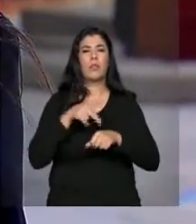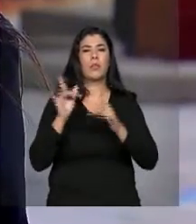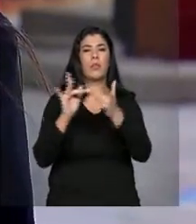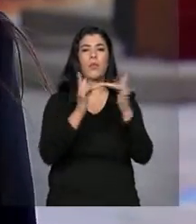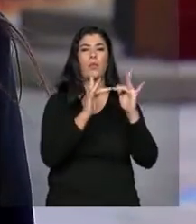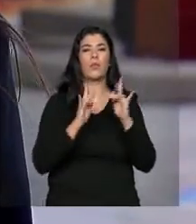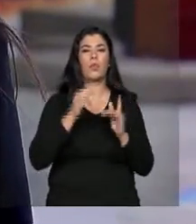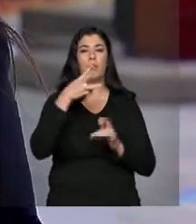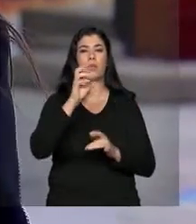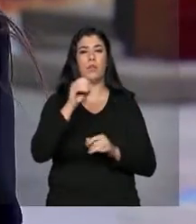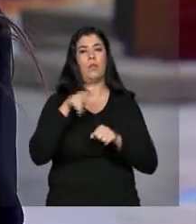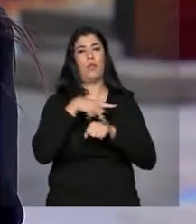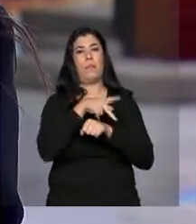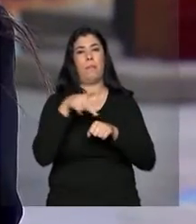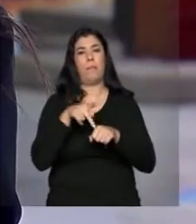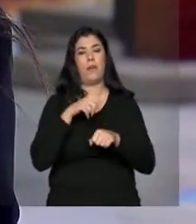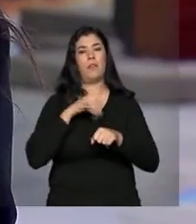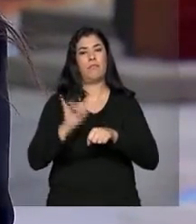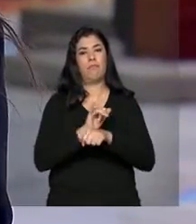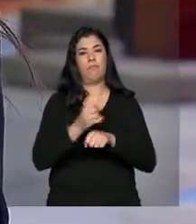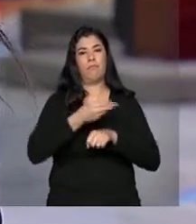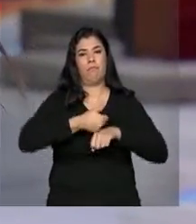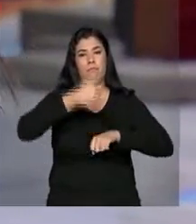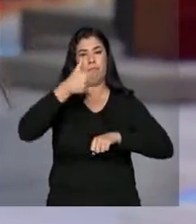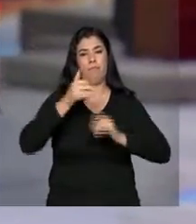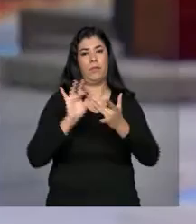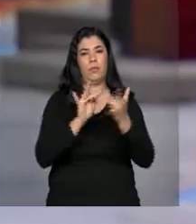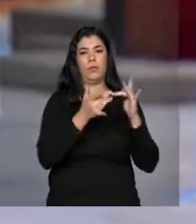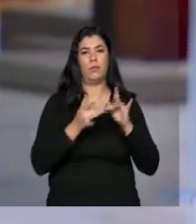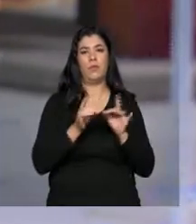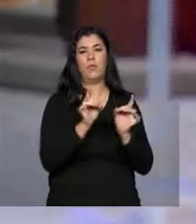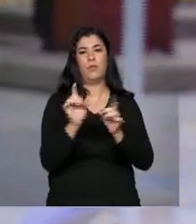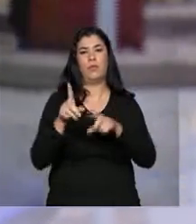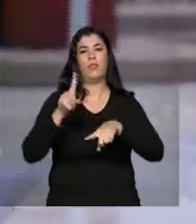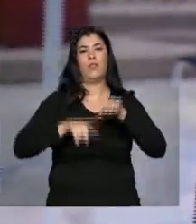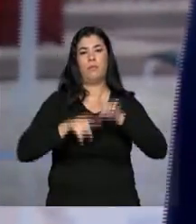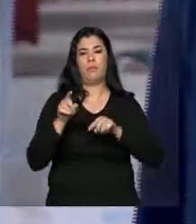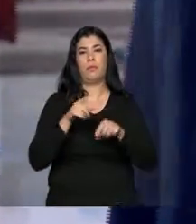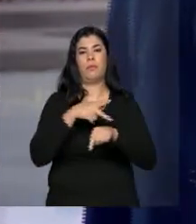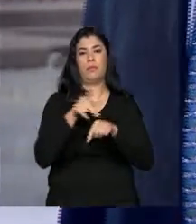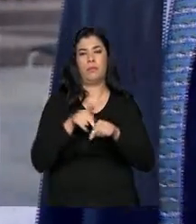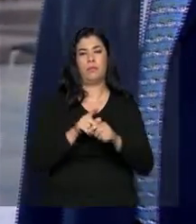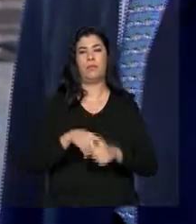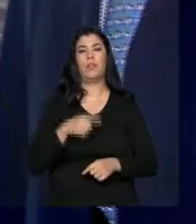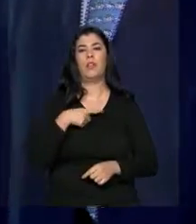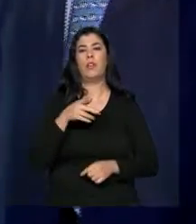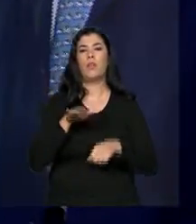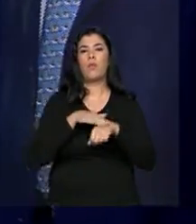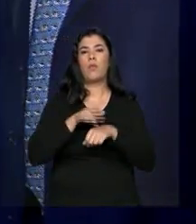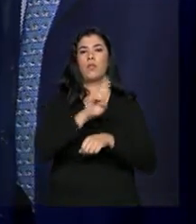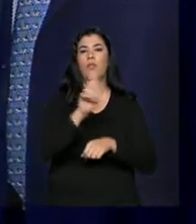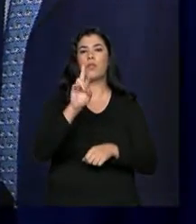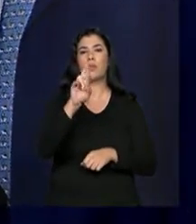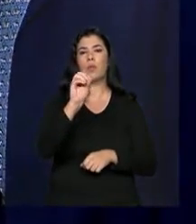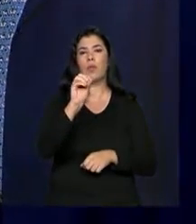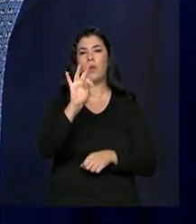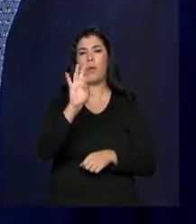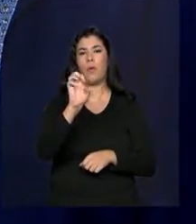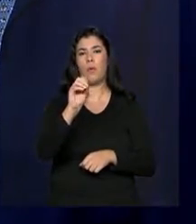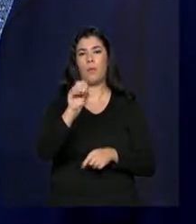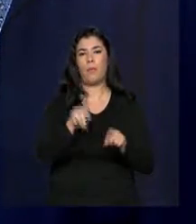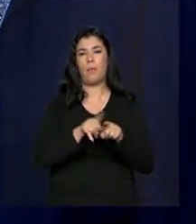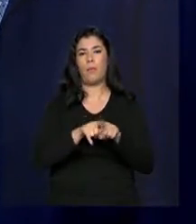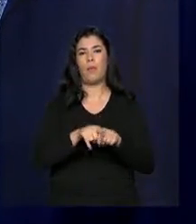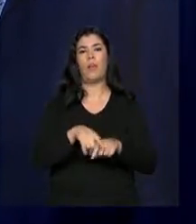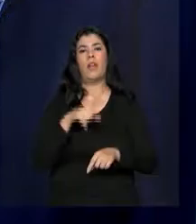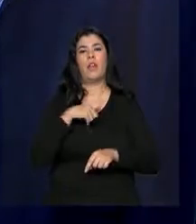países considerados estratégicos para as exportações brasileiras. Eu vou conversar agora com Roberto Gianetti da Fonseca, que é economista,